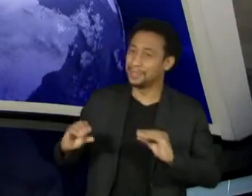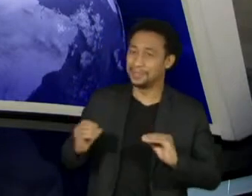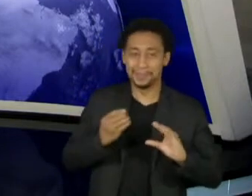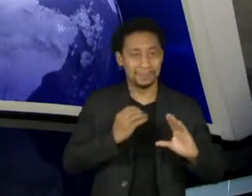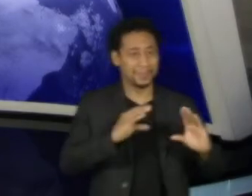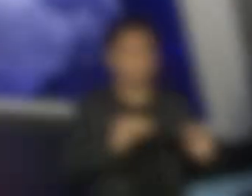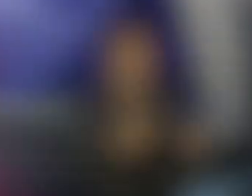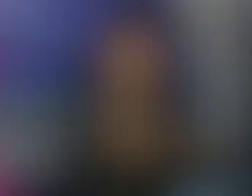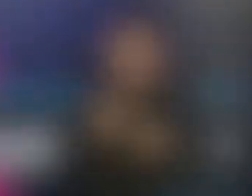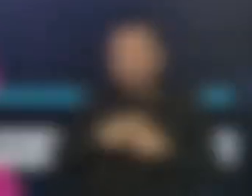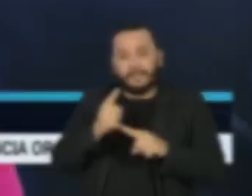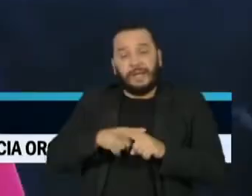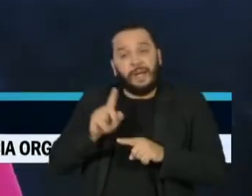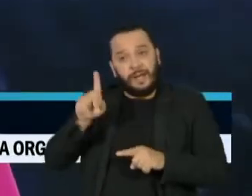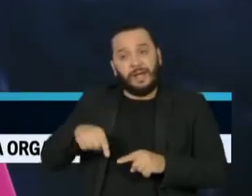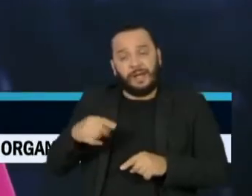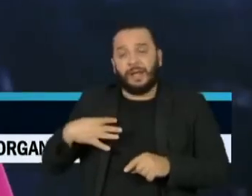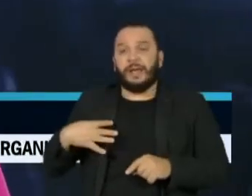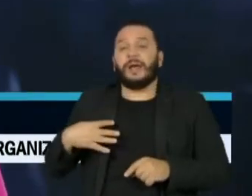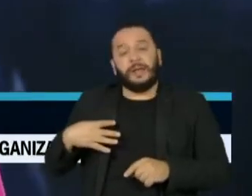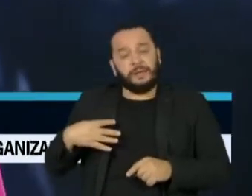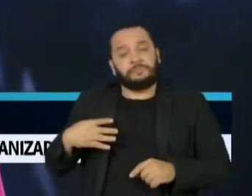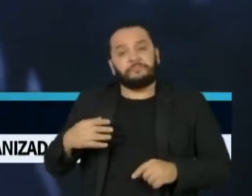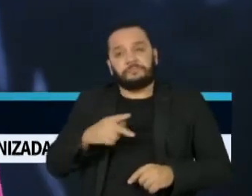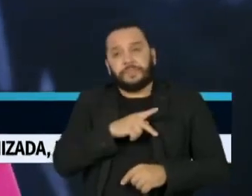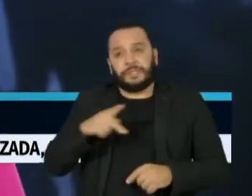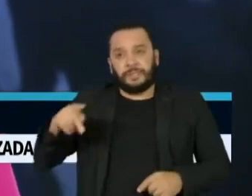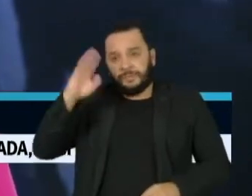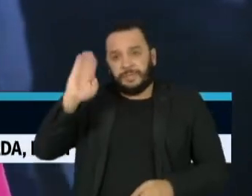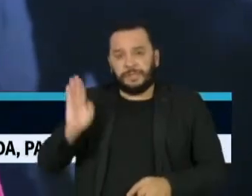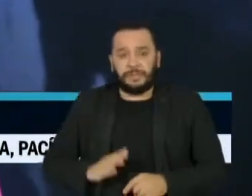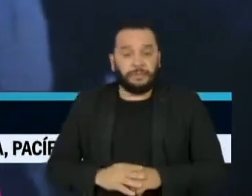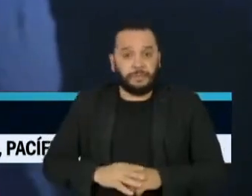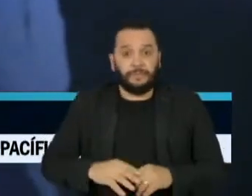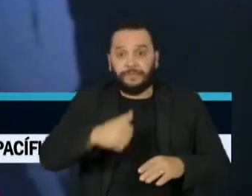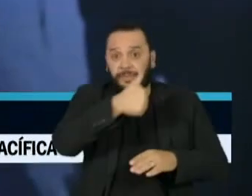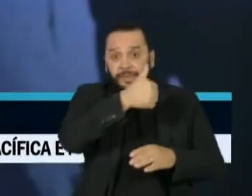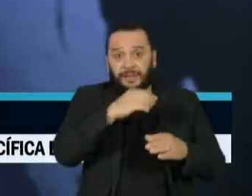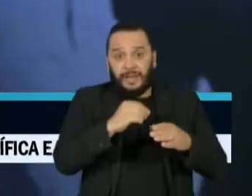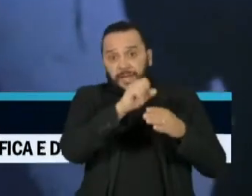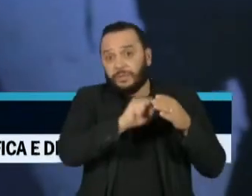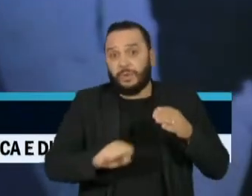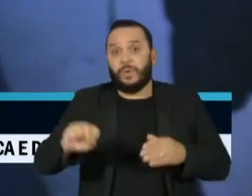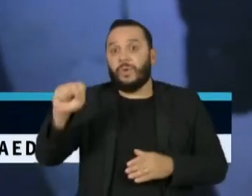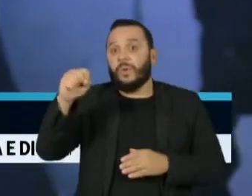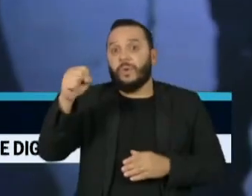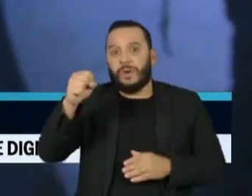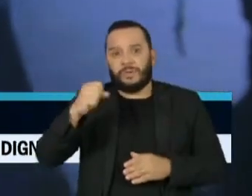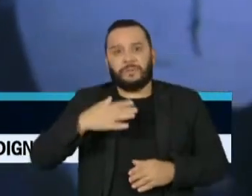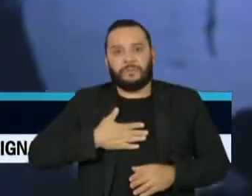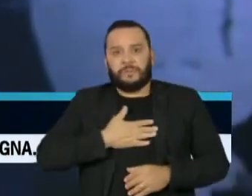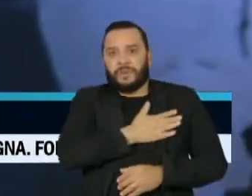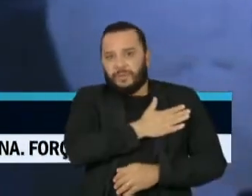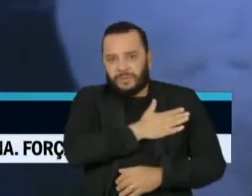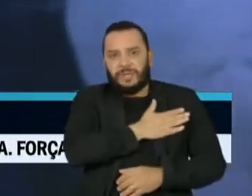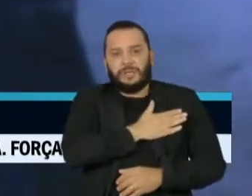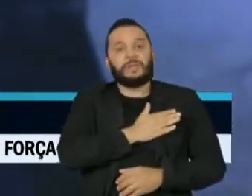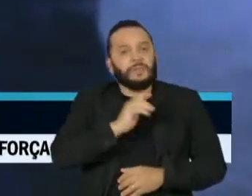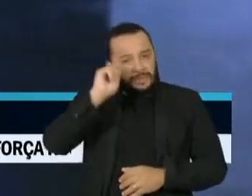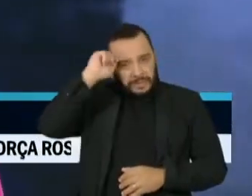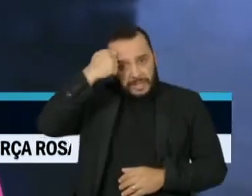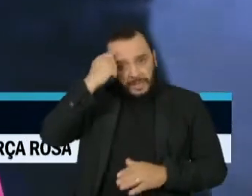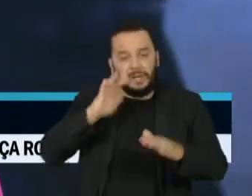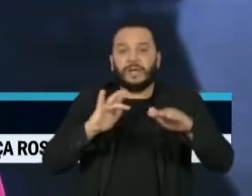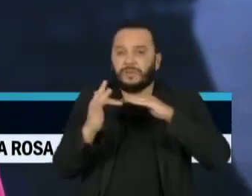Boa noite, boa noite. 8 em cada 10 vítimas de racismo nas redes sociais são mulheres negras. E o discurso de ódio se